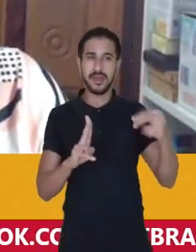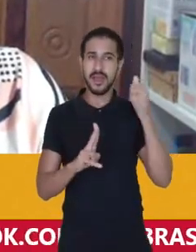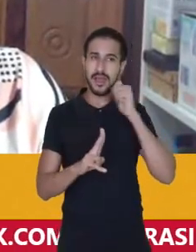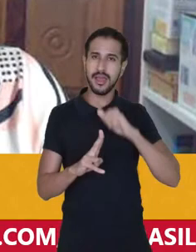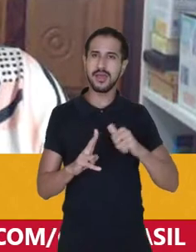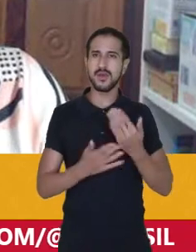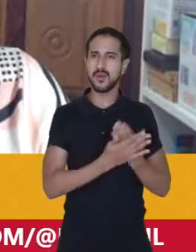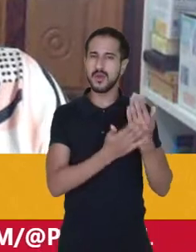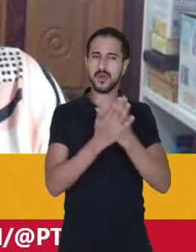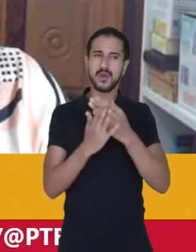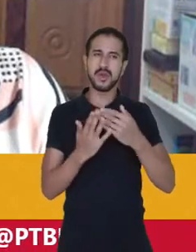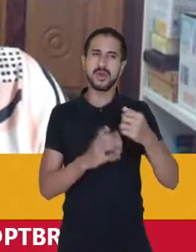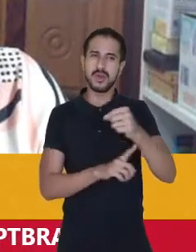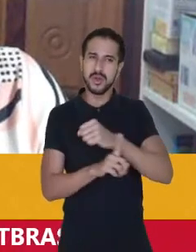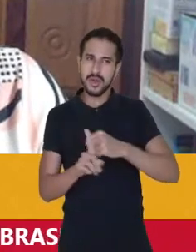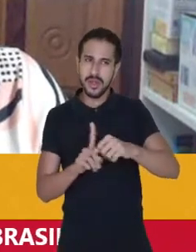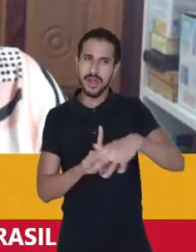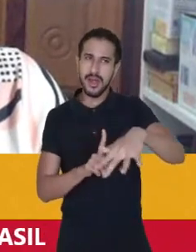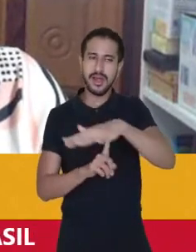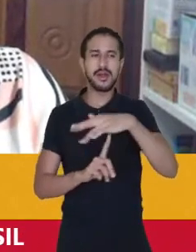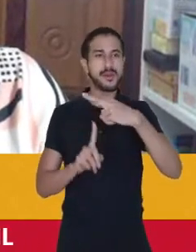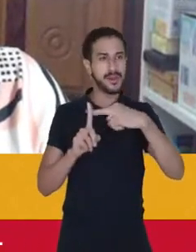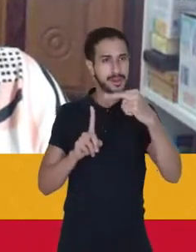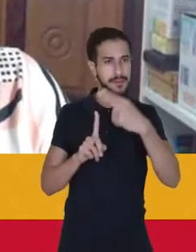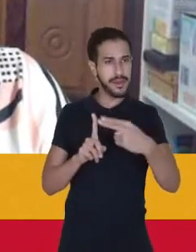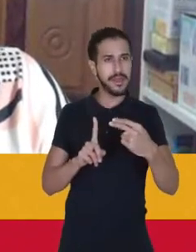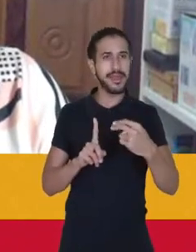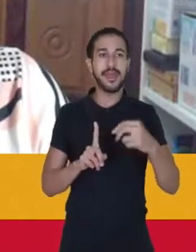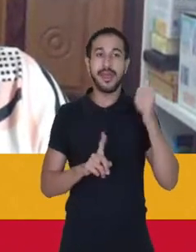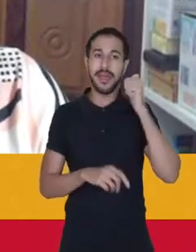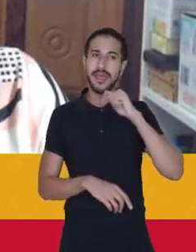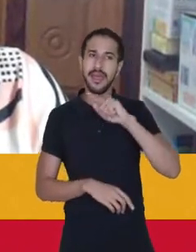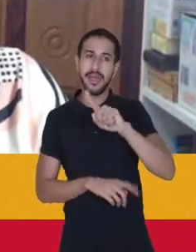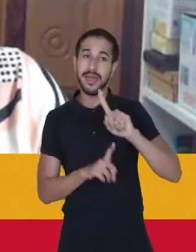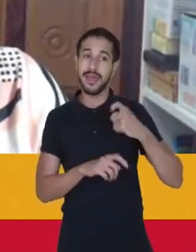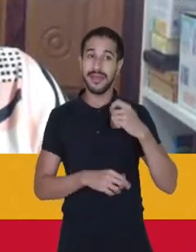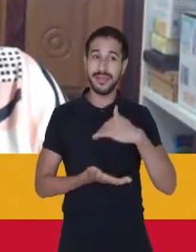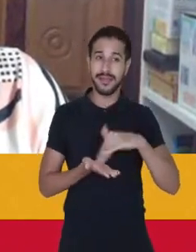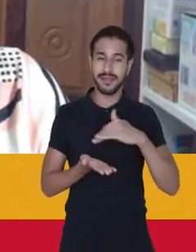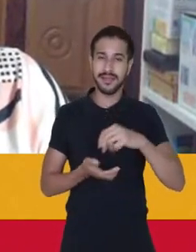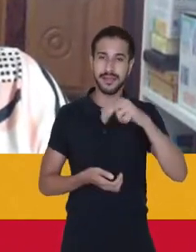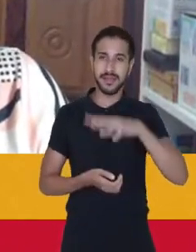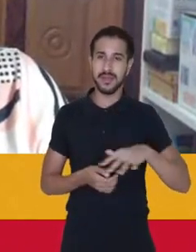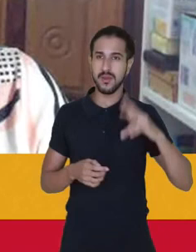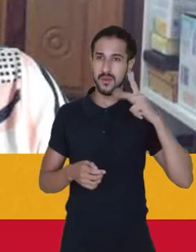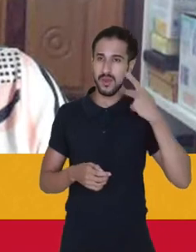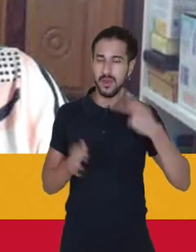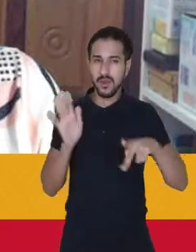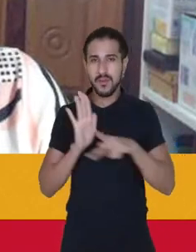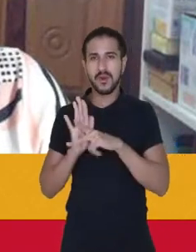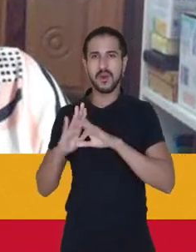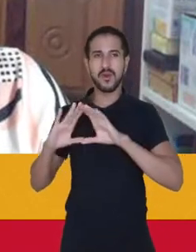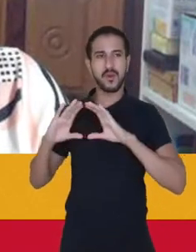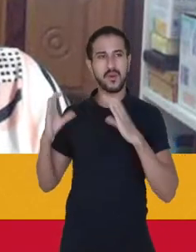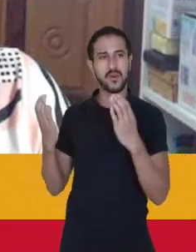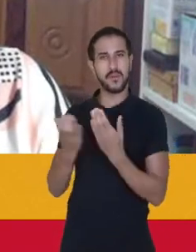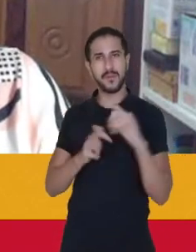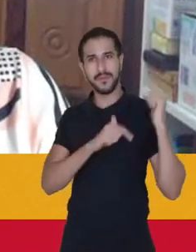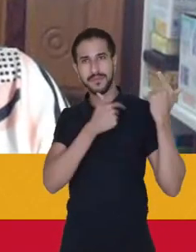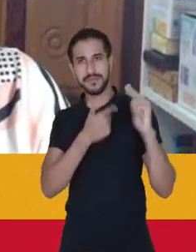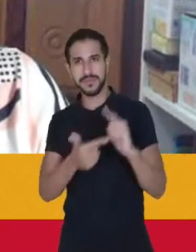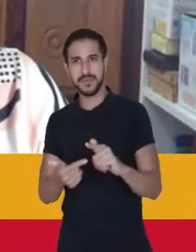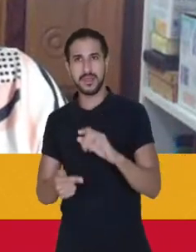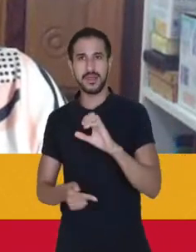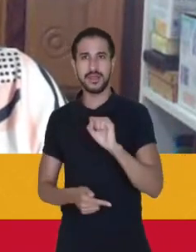em Sociologia também pela UNB, e ela é ex-secretária nacional de Políticas para as Comunidades tradicionais